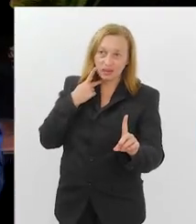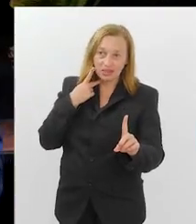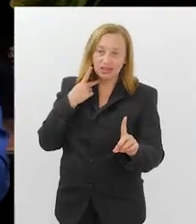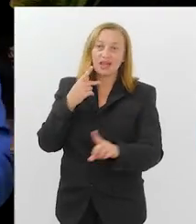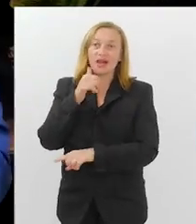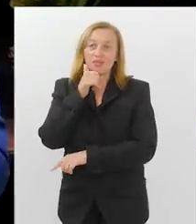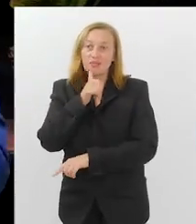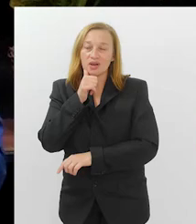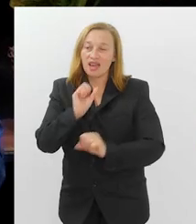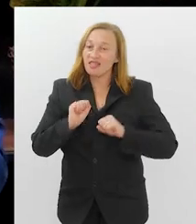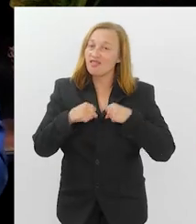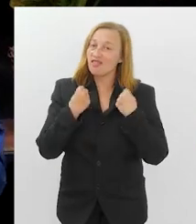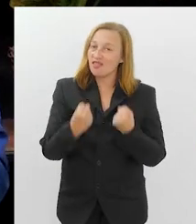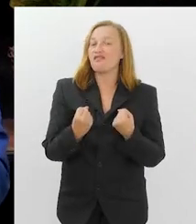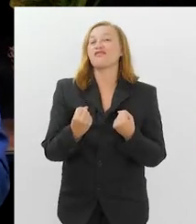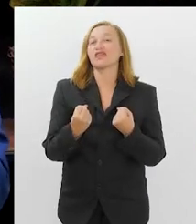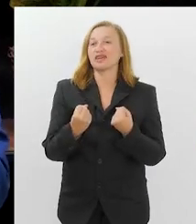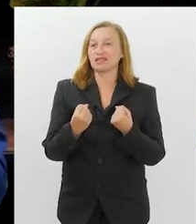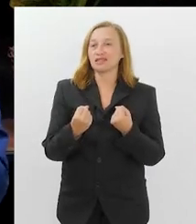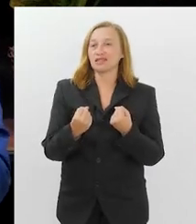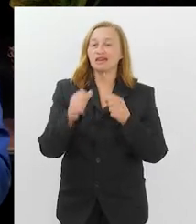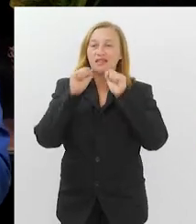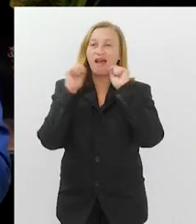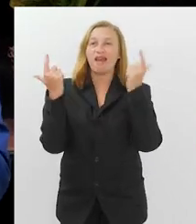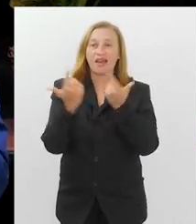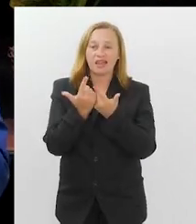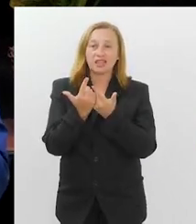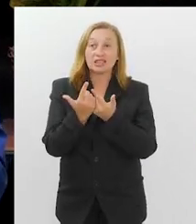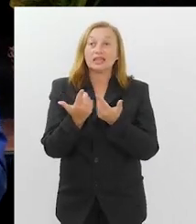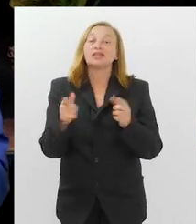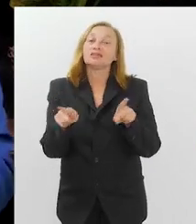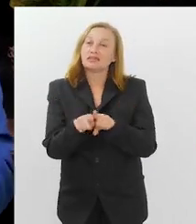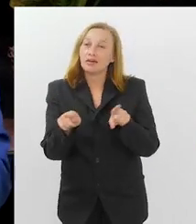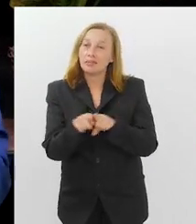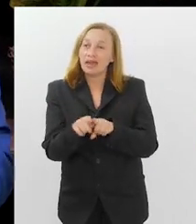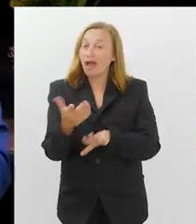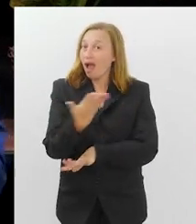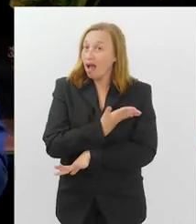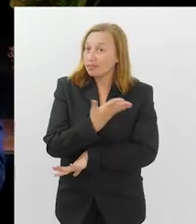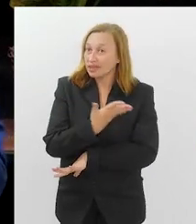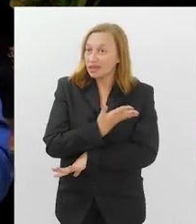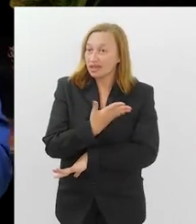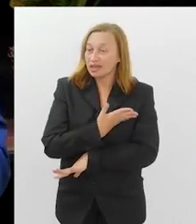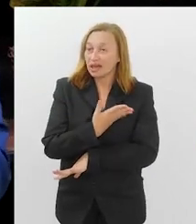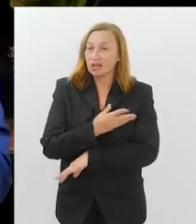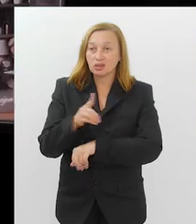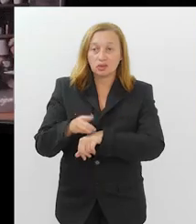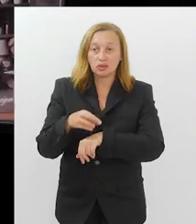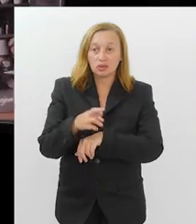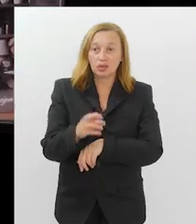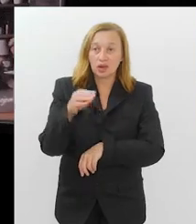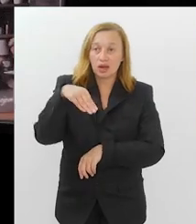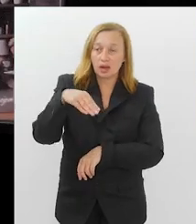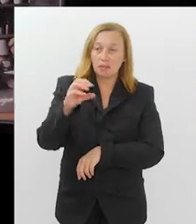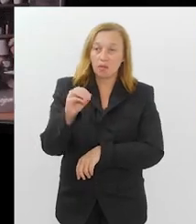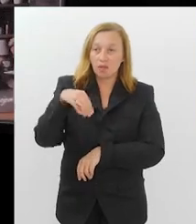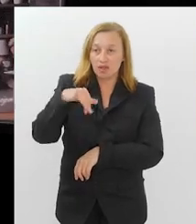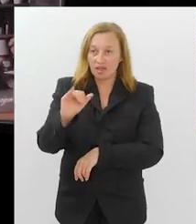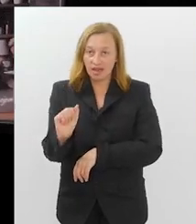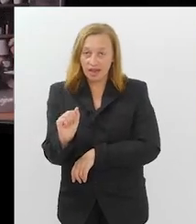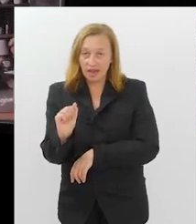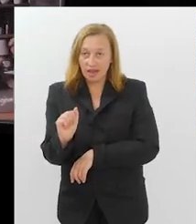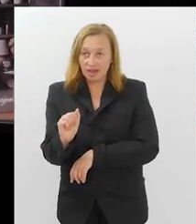para a Procuradoria de Defesa da Mulher aqui da Assembleia Legislativa. E a minha querida amiga, doutora Mônica Alexandre, que